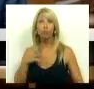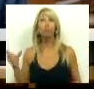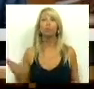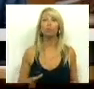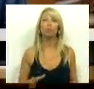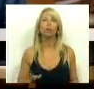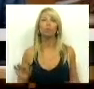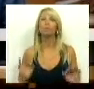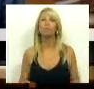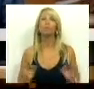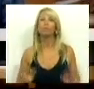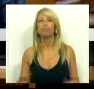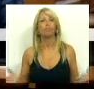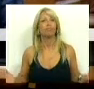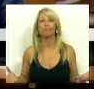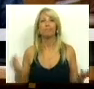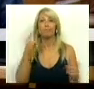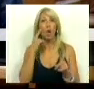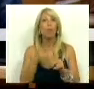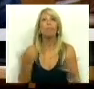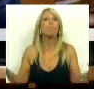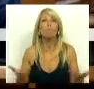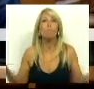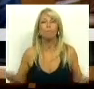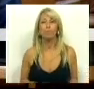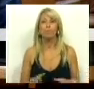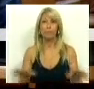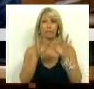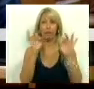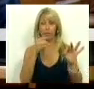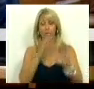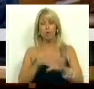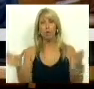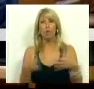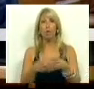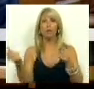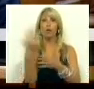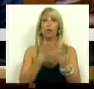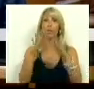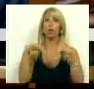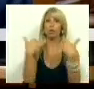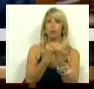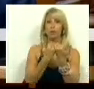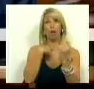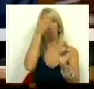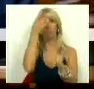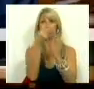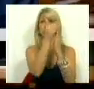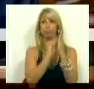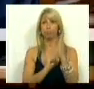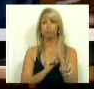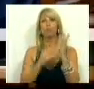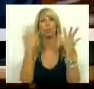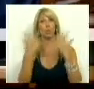ser completamente em vão. Como muito bem refere o Conselho Económico e Social no seu projeto de parecer sobre este